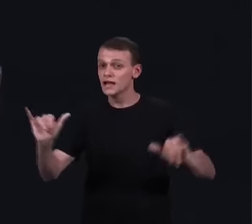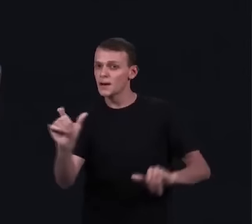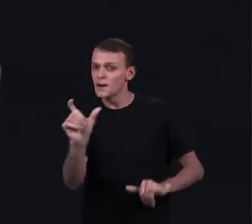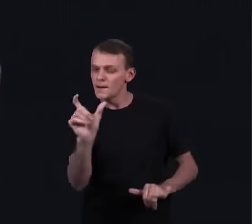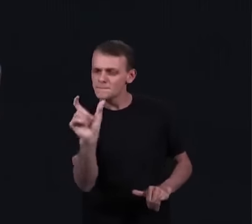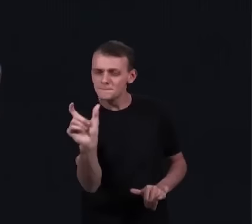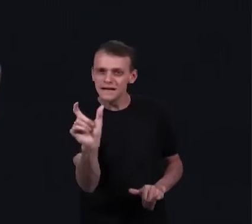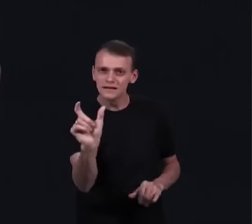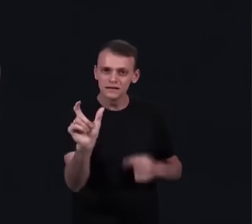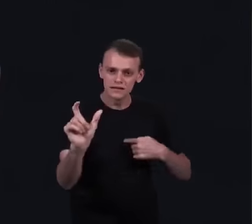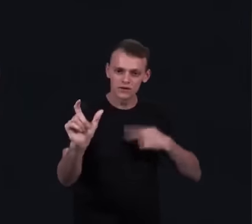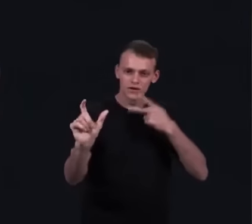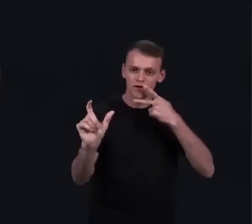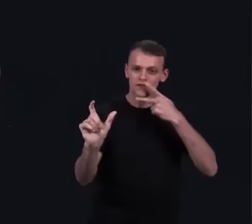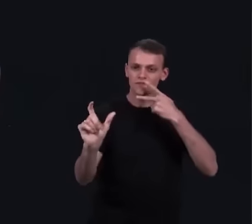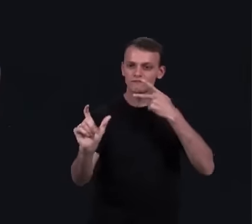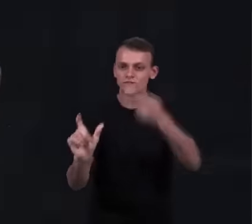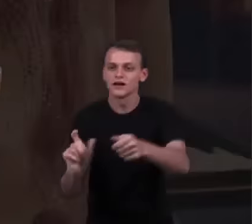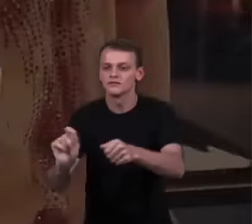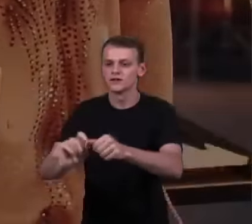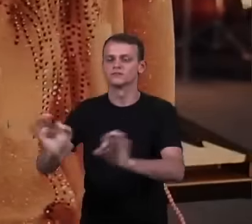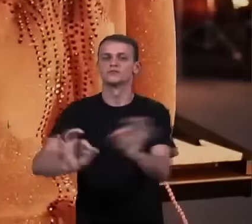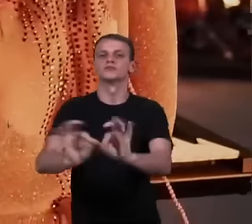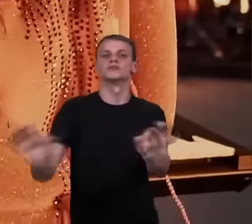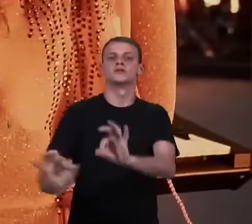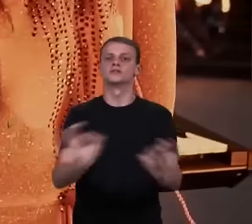palavra e assim será feita.